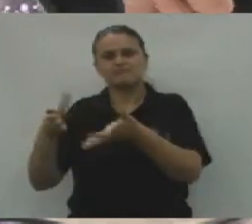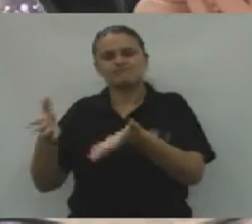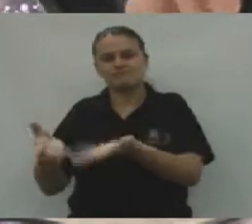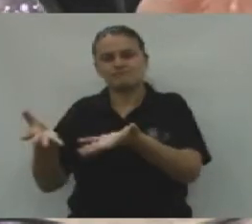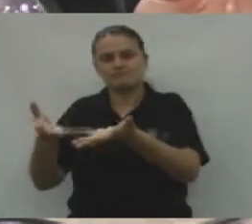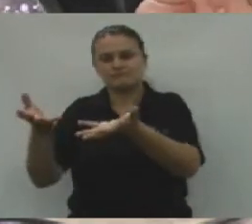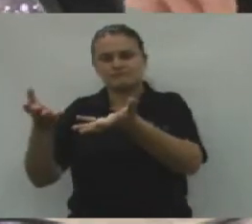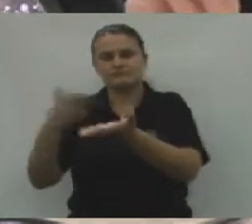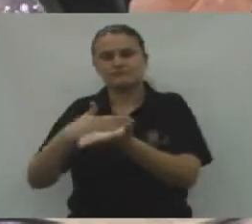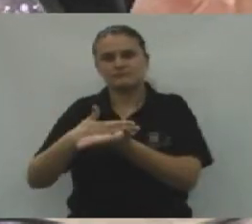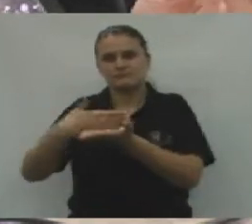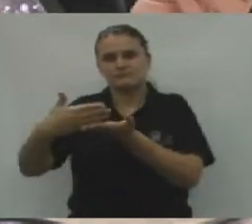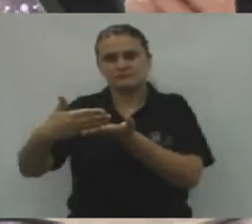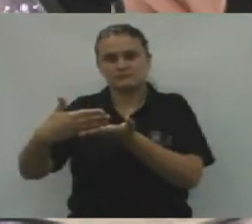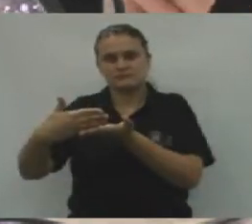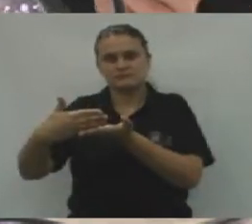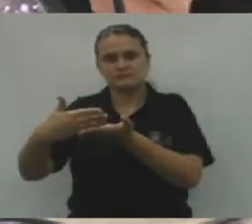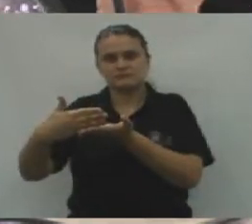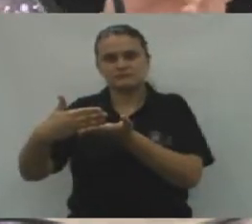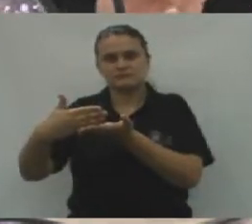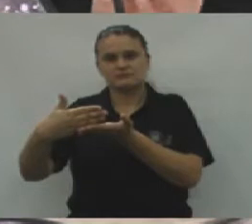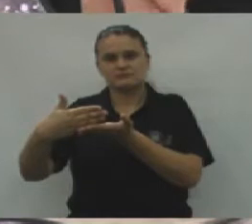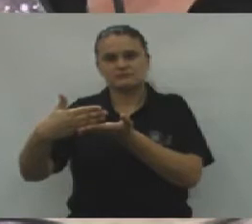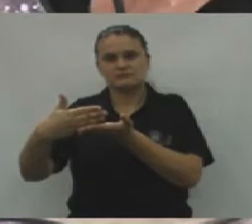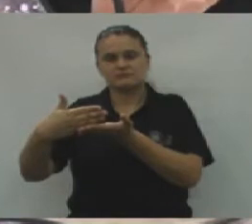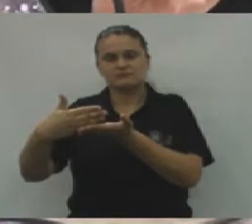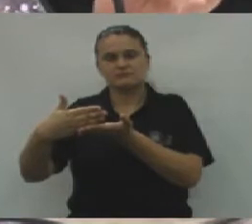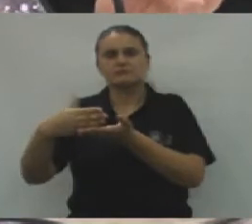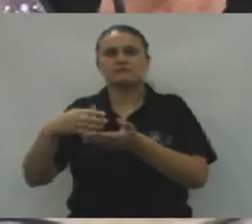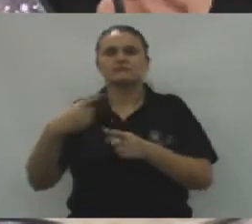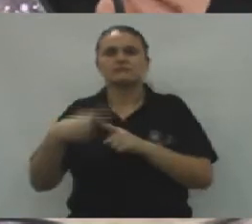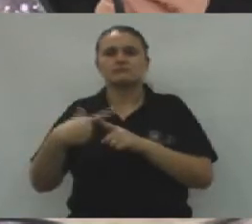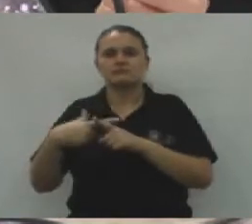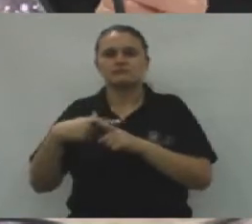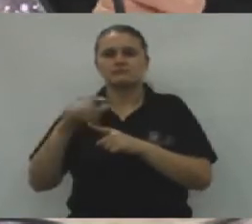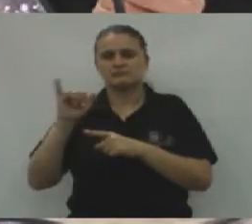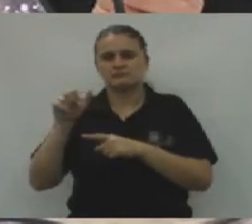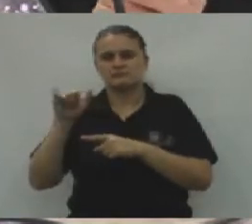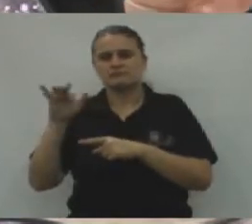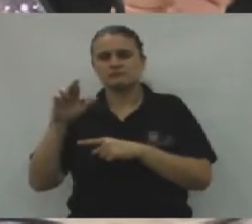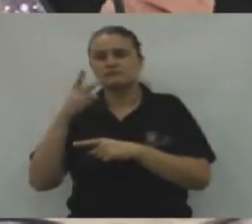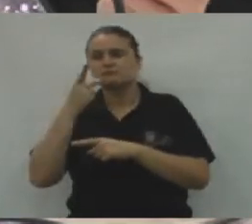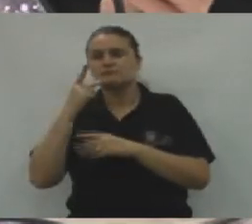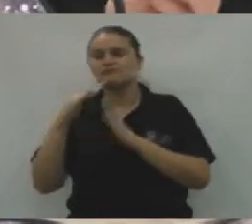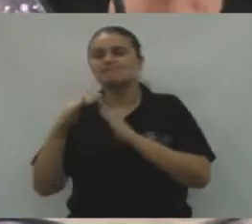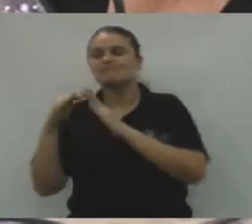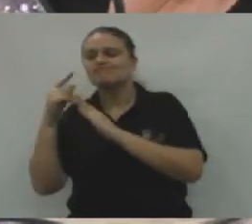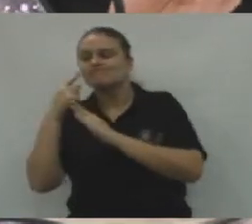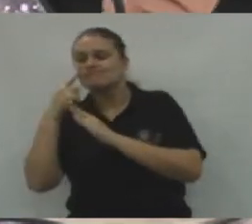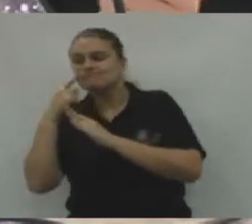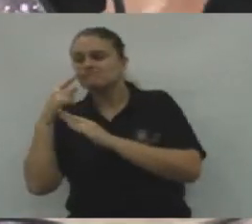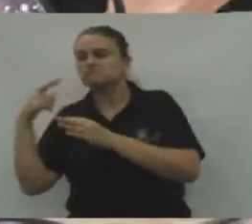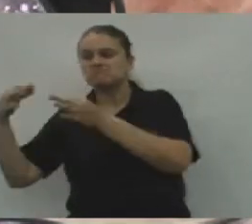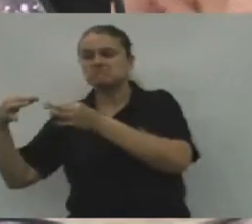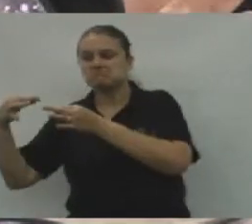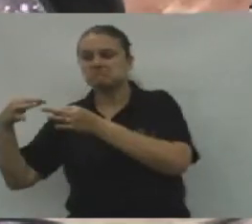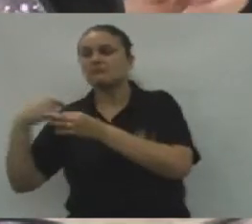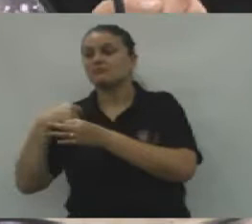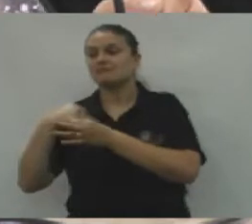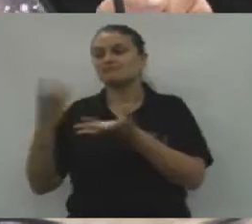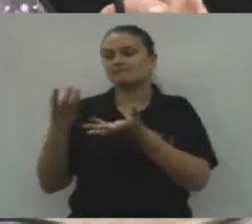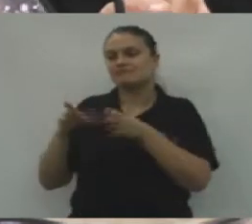fazem um começo. Né? Tendo um começo, daí o negócio que você falou, o Vir falou, o vizinho vê que o negócio vai dando certo,